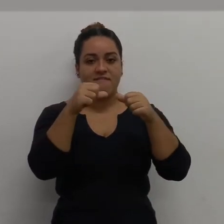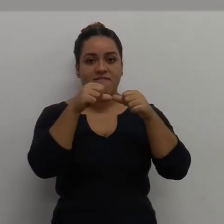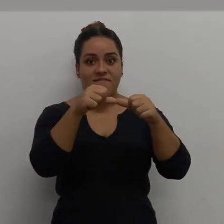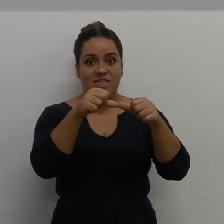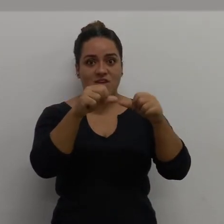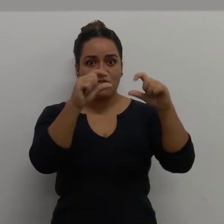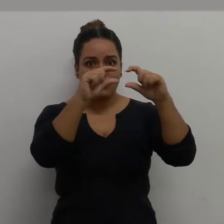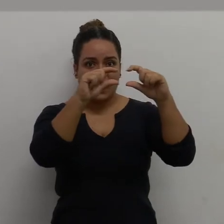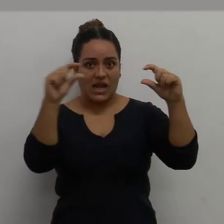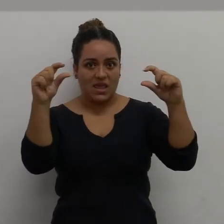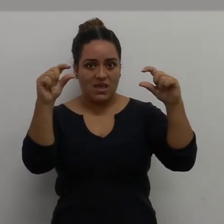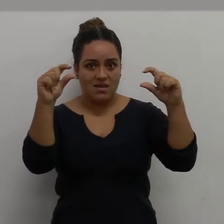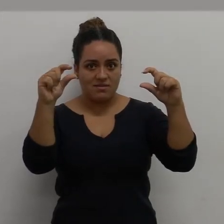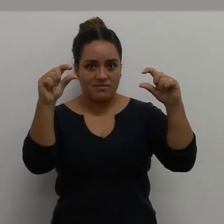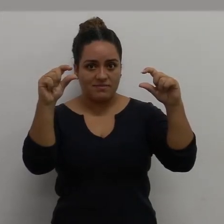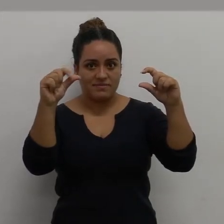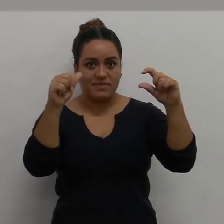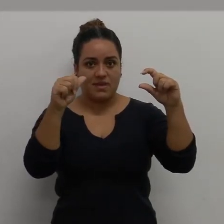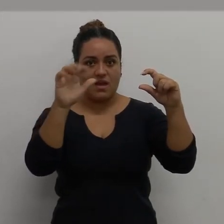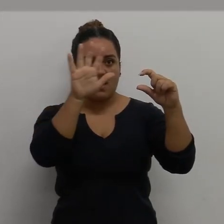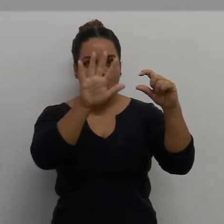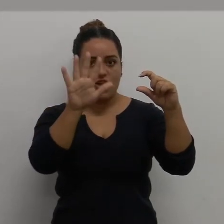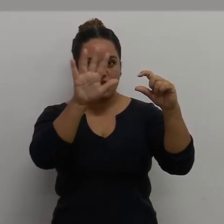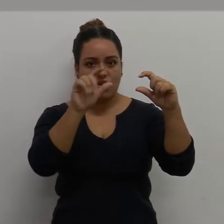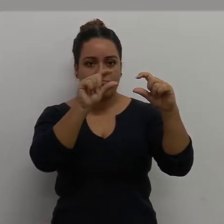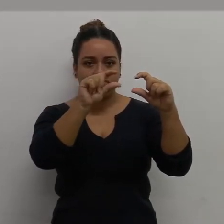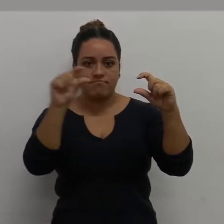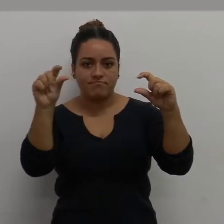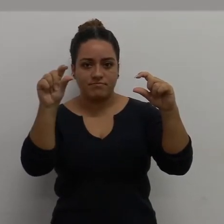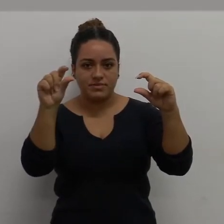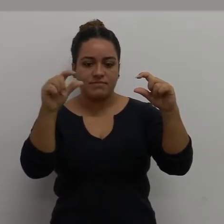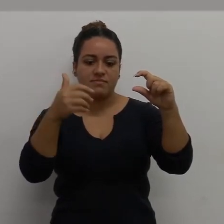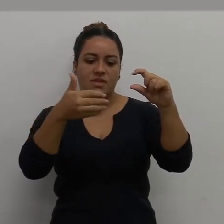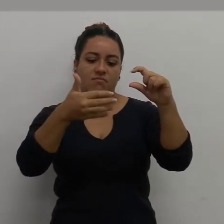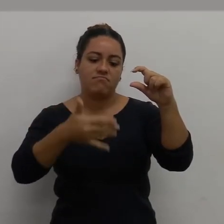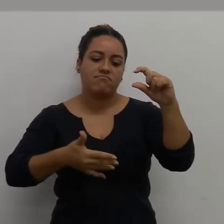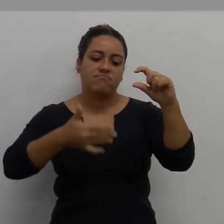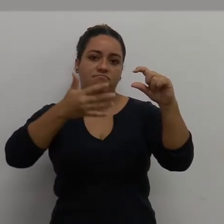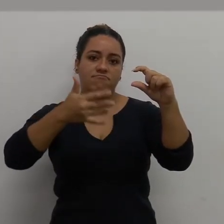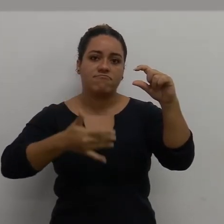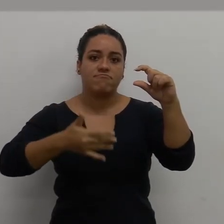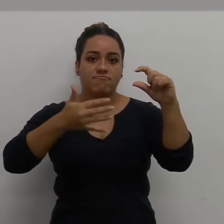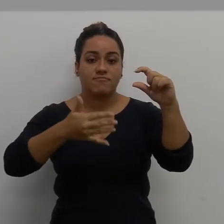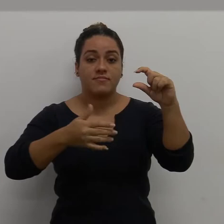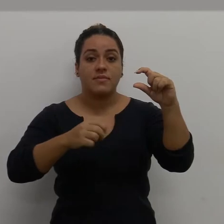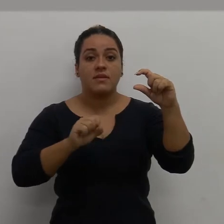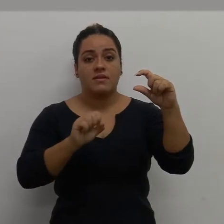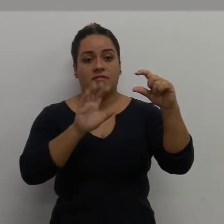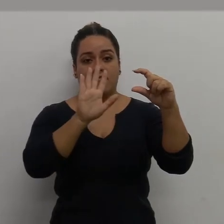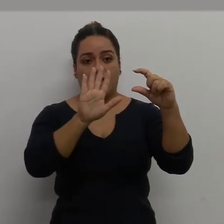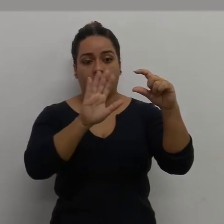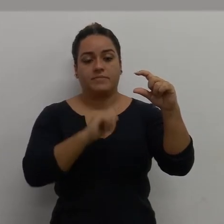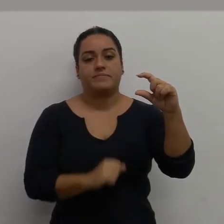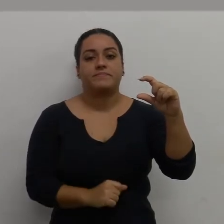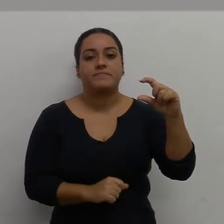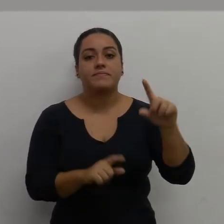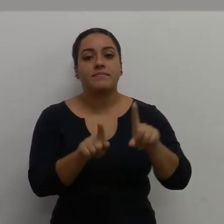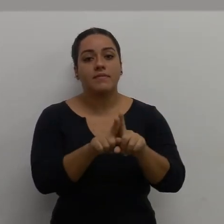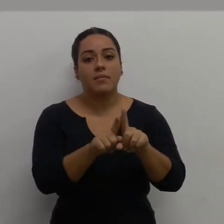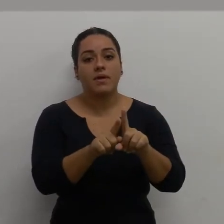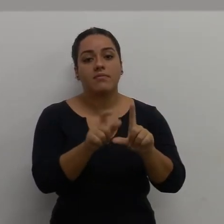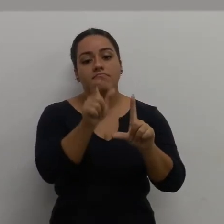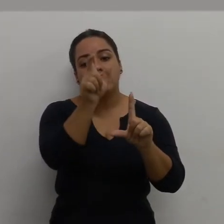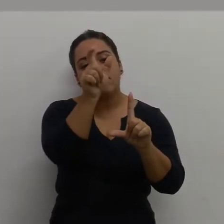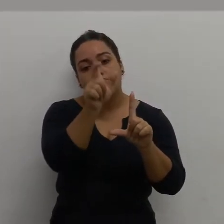eu fixo as linhas acima, aqui, essa região toda aqui acima da célula onde eu tiver clicado. E se eu estiver congelando colunas,